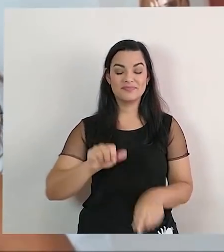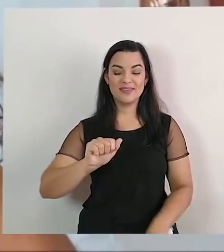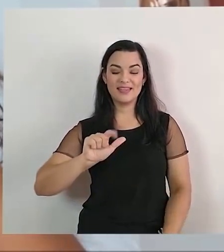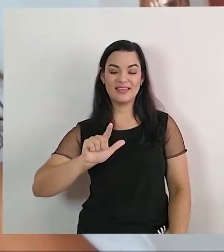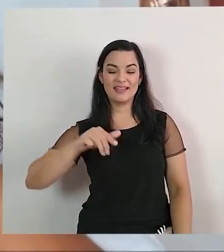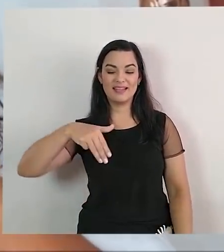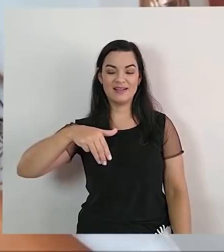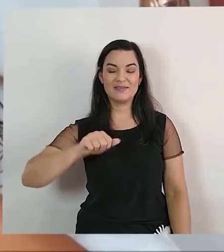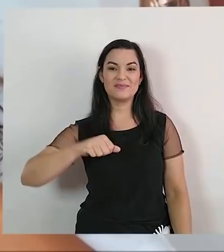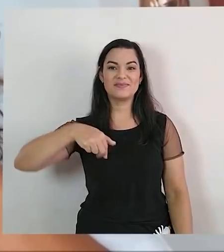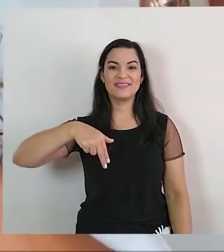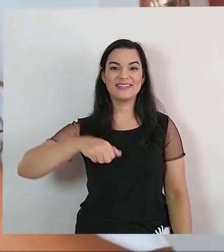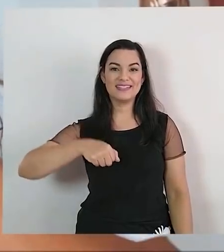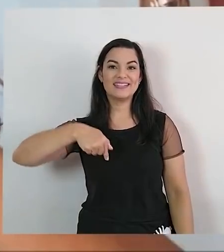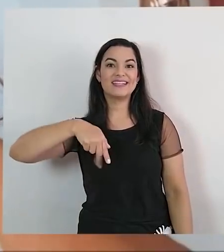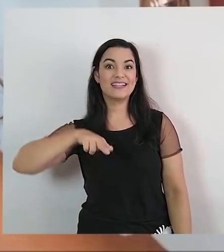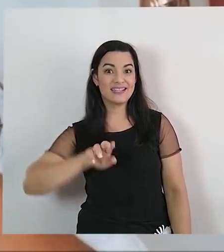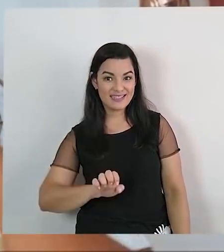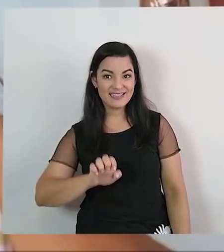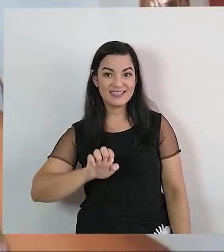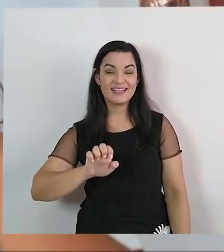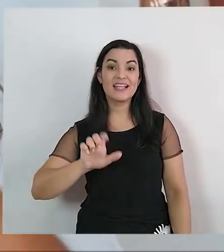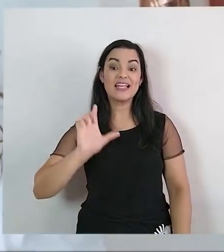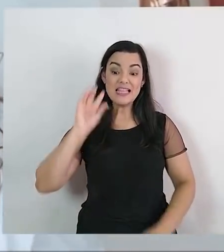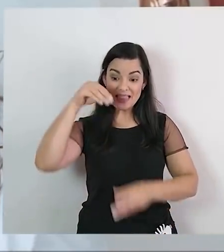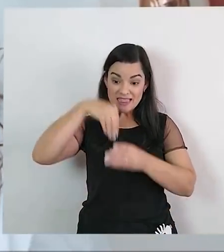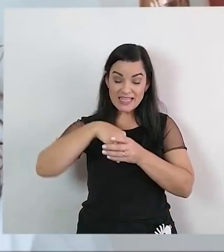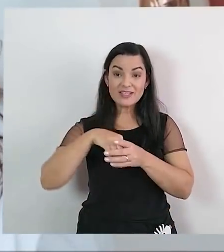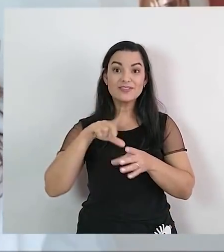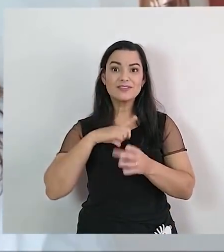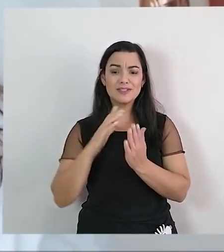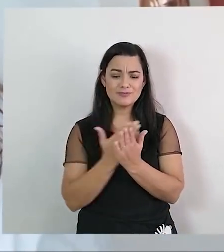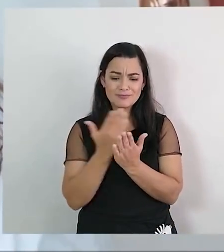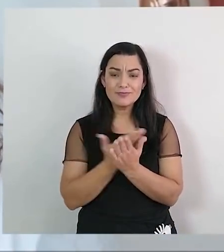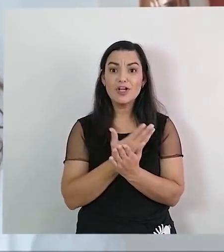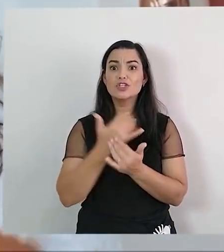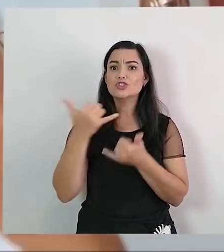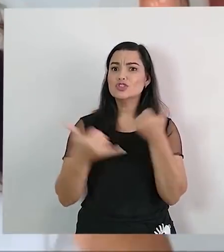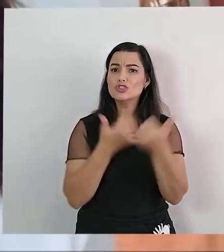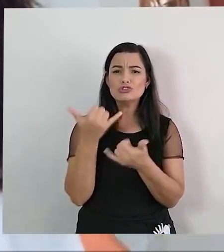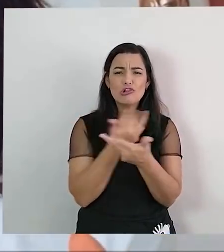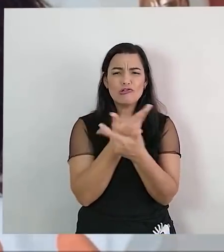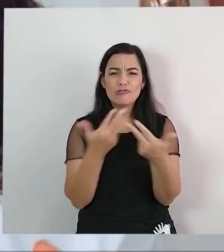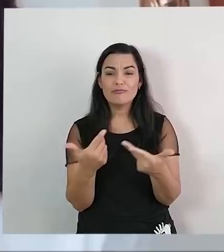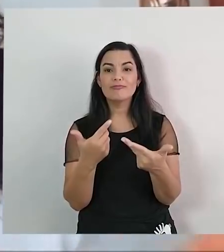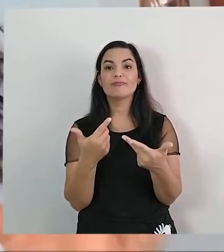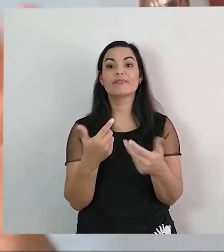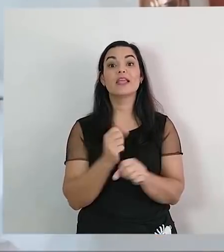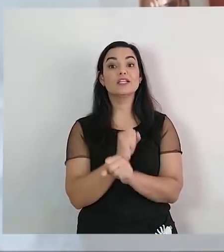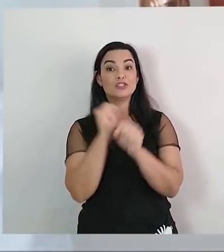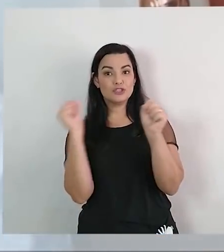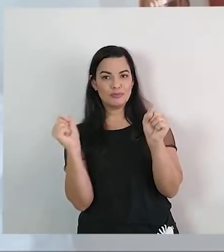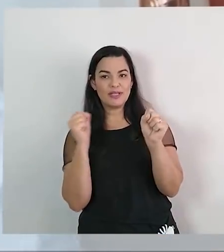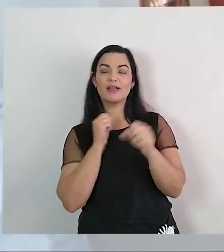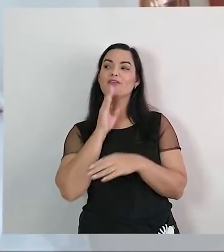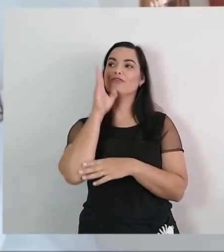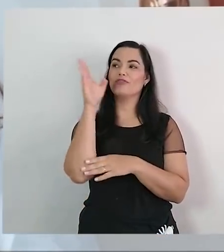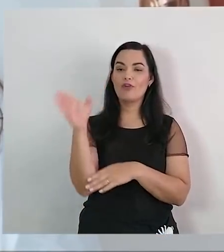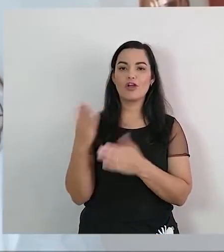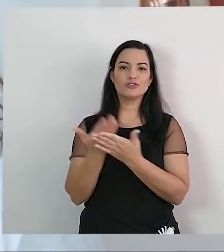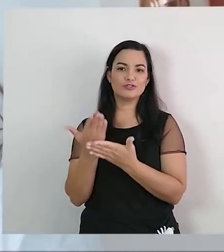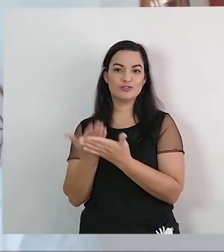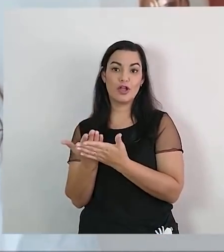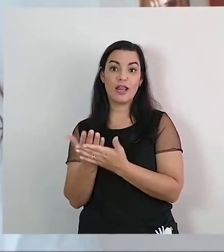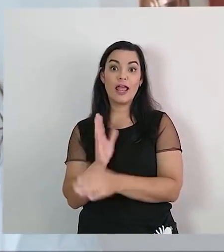tinham vários jogos e eu ficava a tarde inteira brincando com aquilo. Eu ia para a escola de manhã e à tarde eu